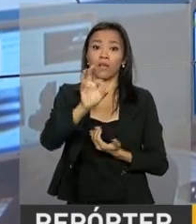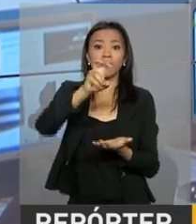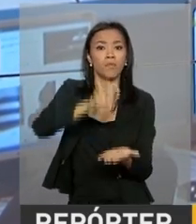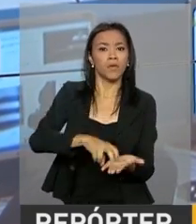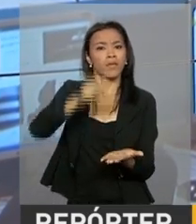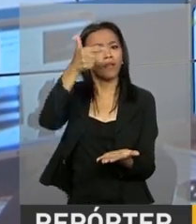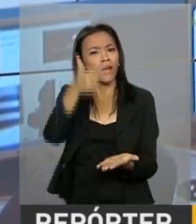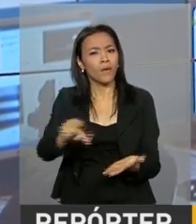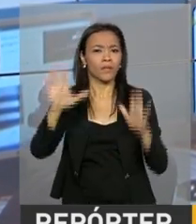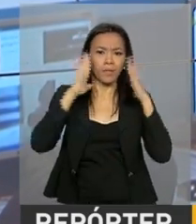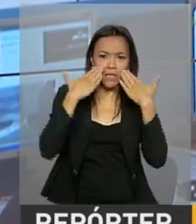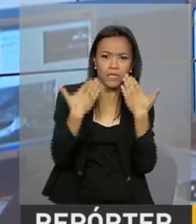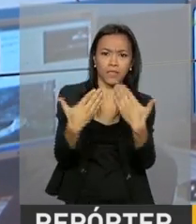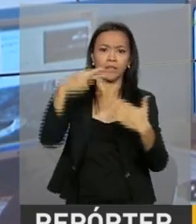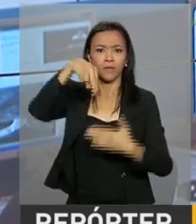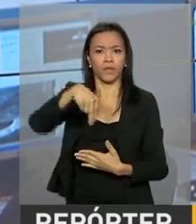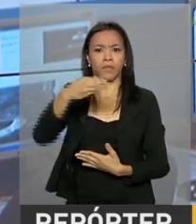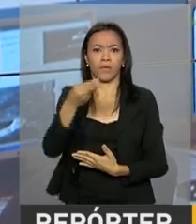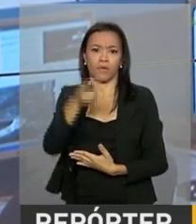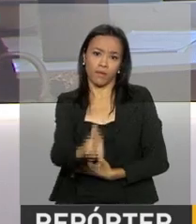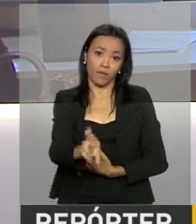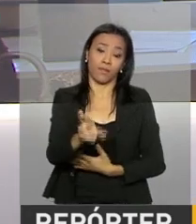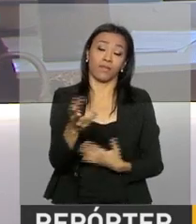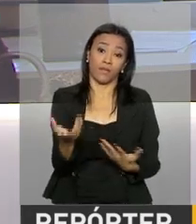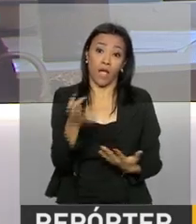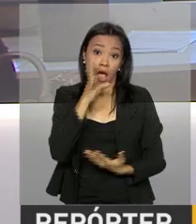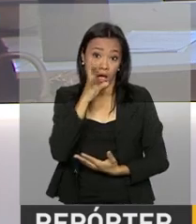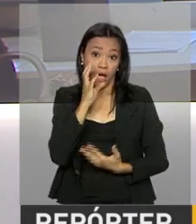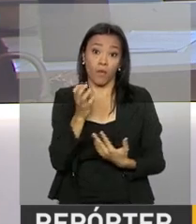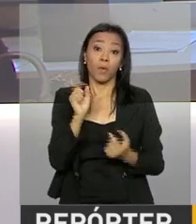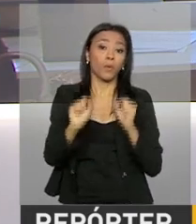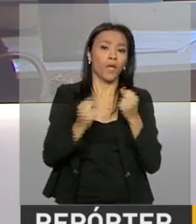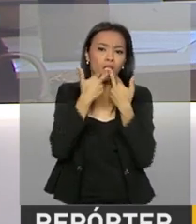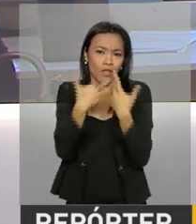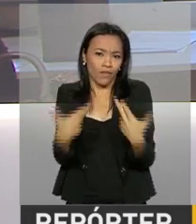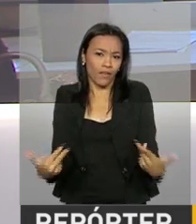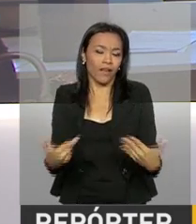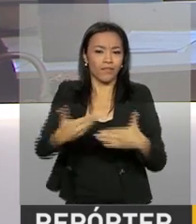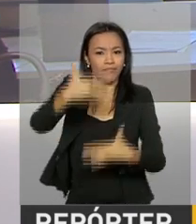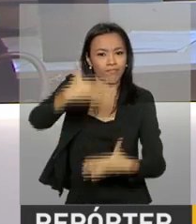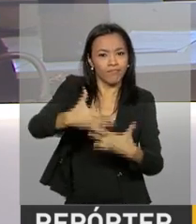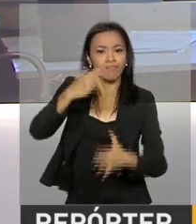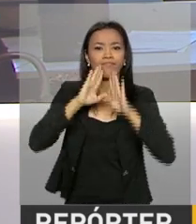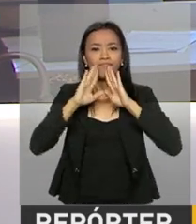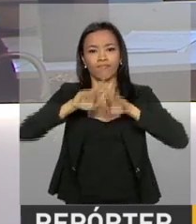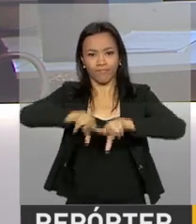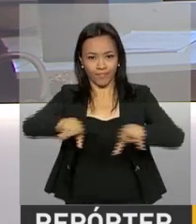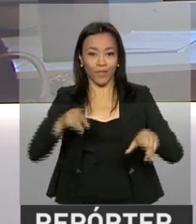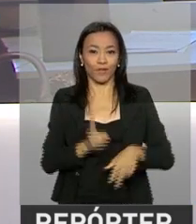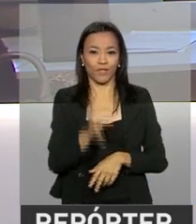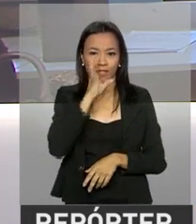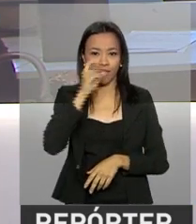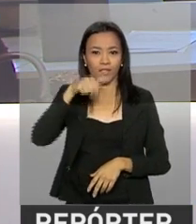na próxima edição do Repórter NBR. Acompanhe também as novidades em nossas redes sociais.